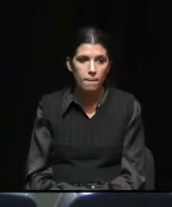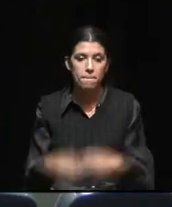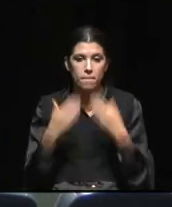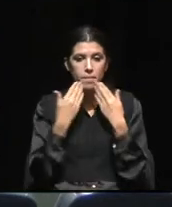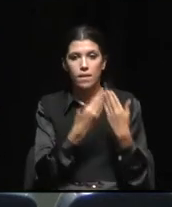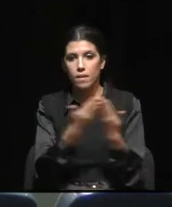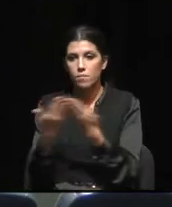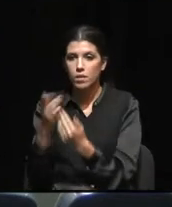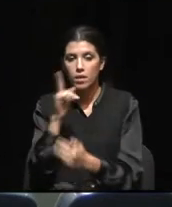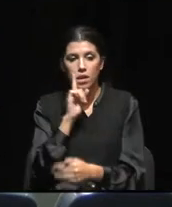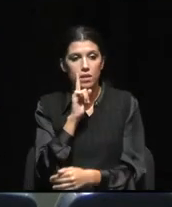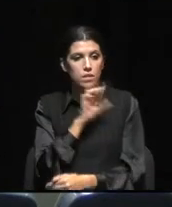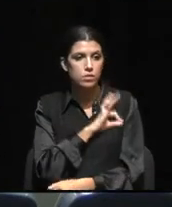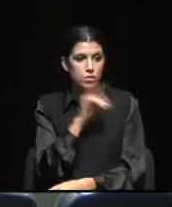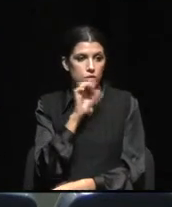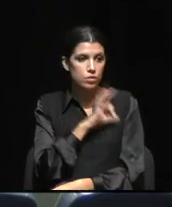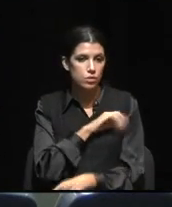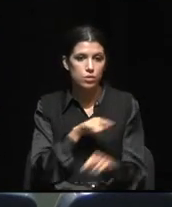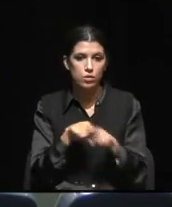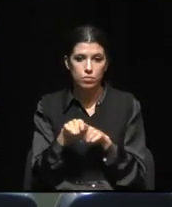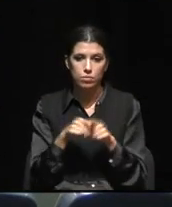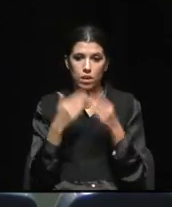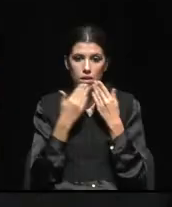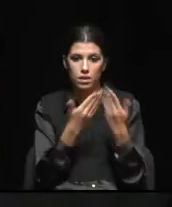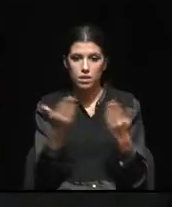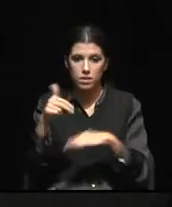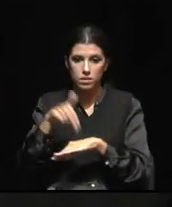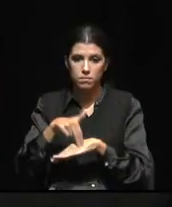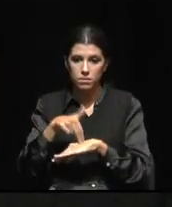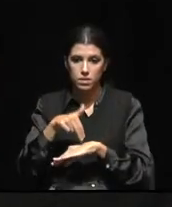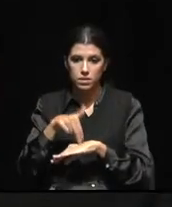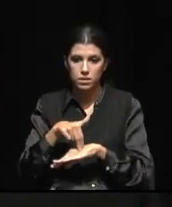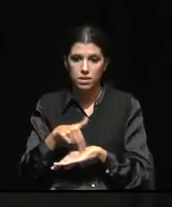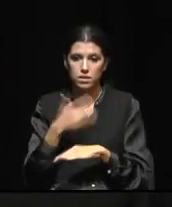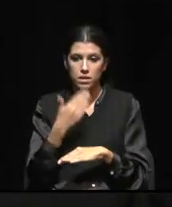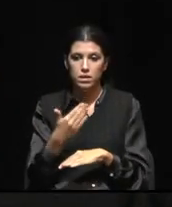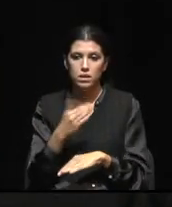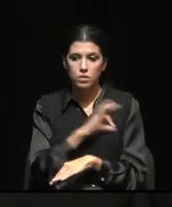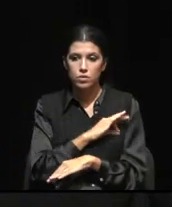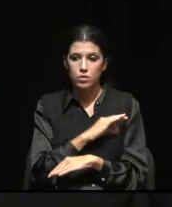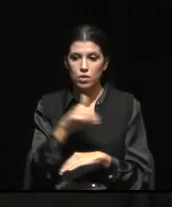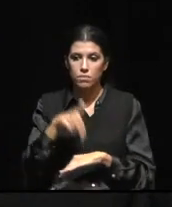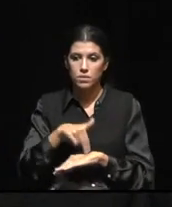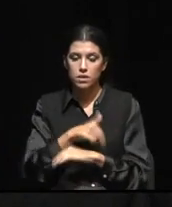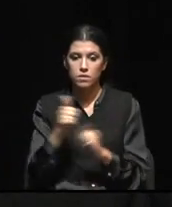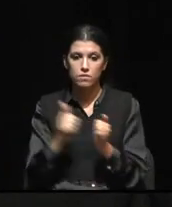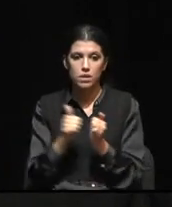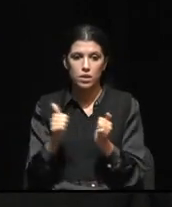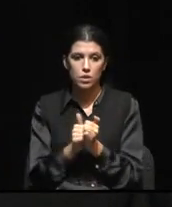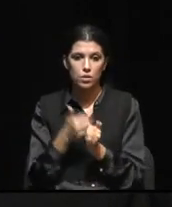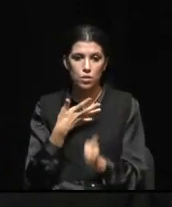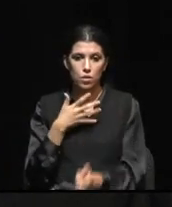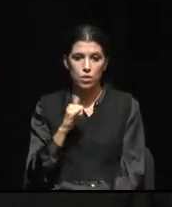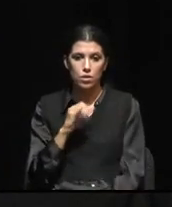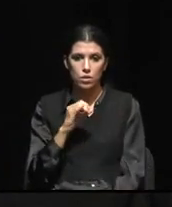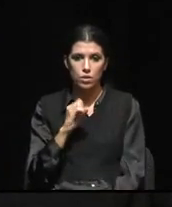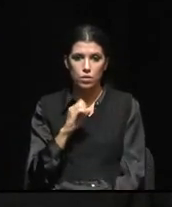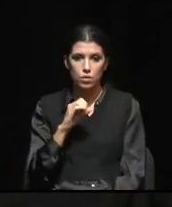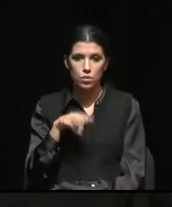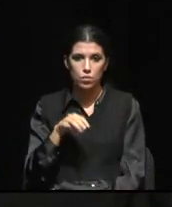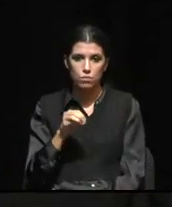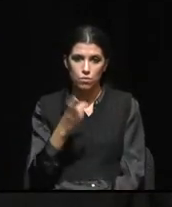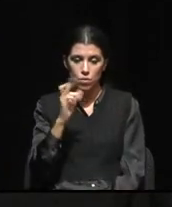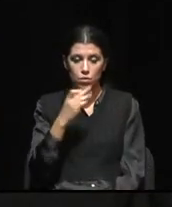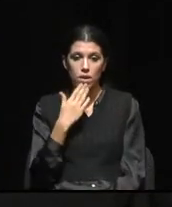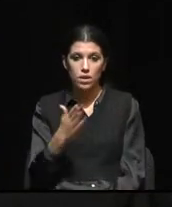muito obrigada senhoras e senhores deputados agradeço a vossa presença agradeço a presença do Senhor Vereador Diogo Moura até ao final Agradeço aos